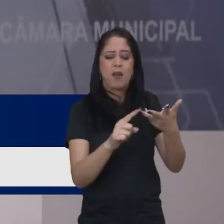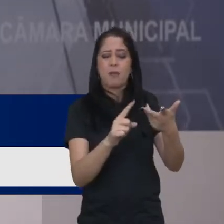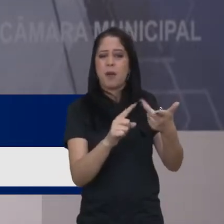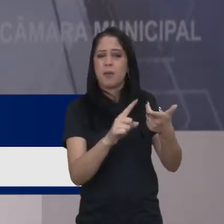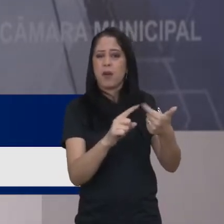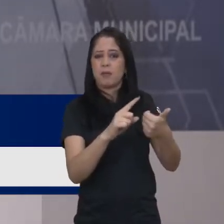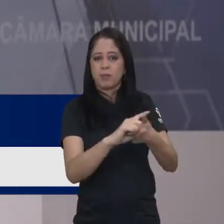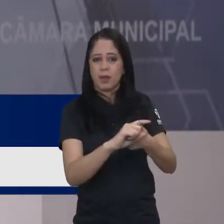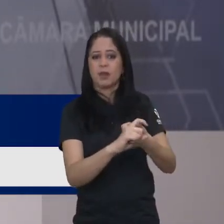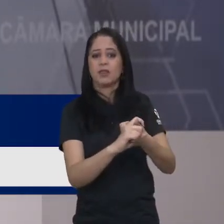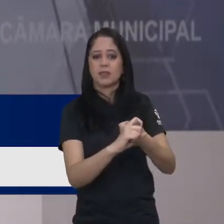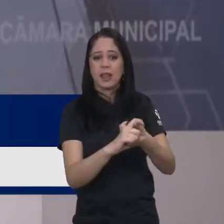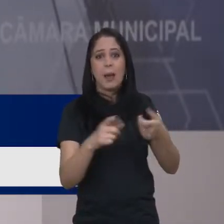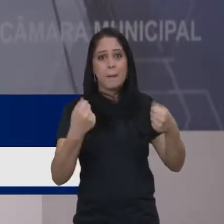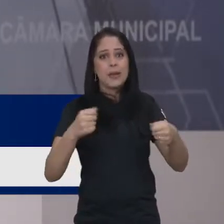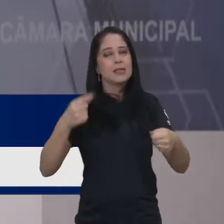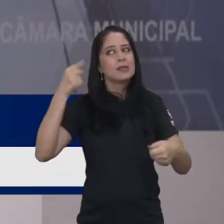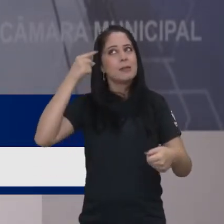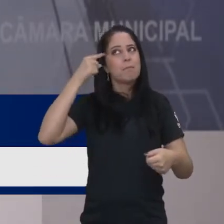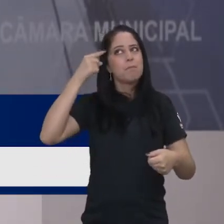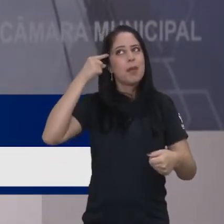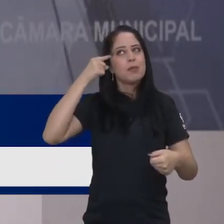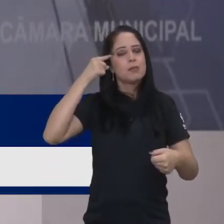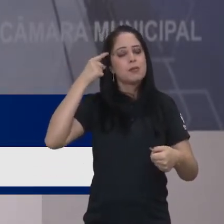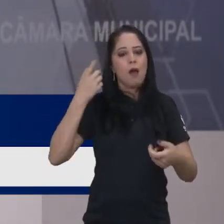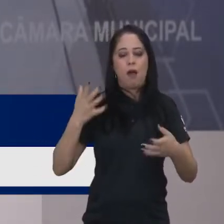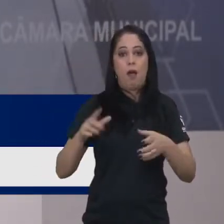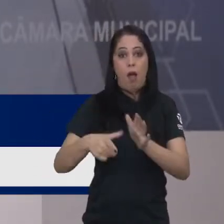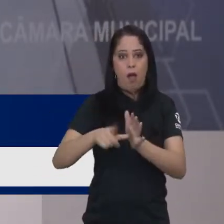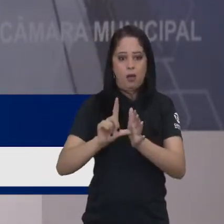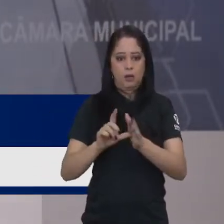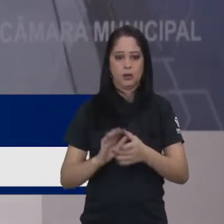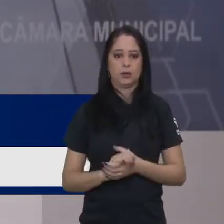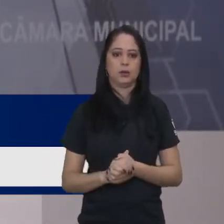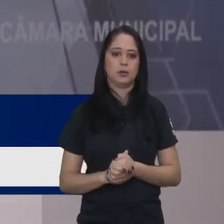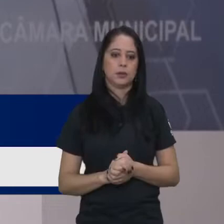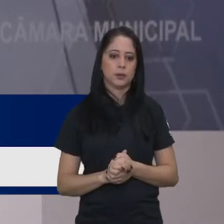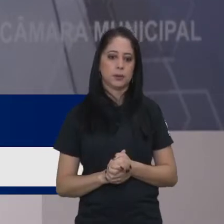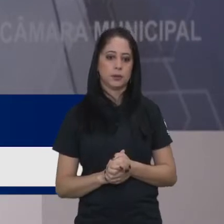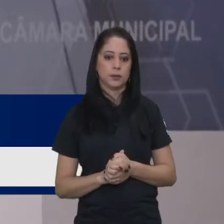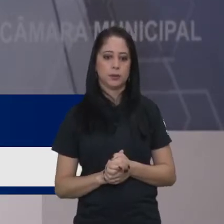todas essas relações que devem ser pensadas na regularização fundiária.